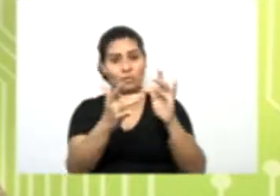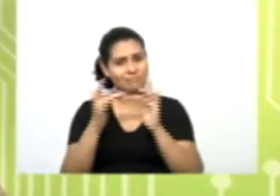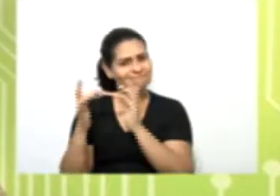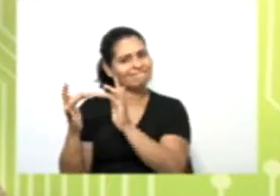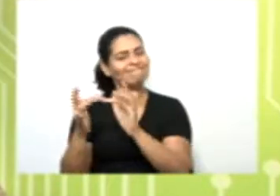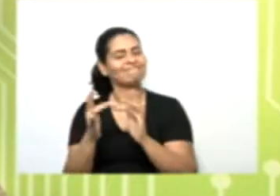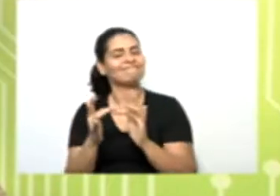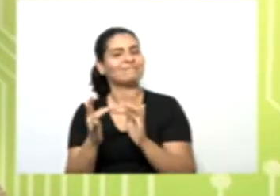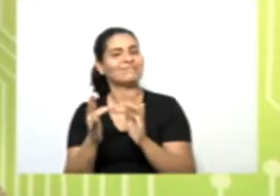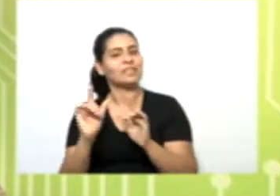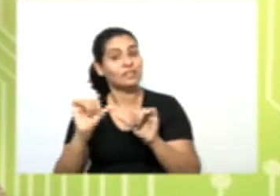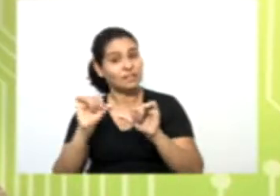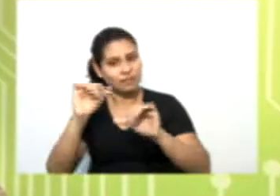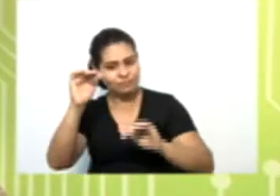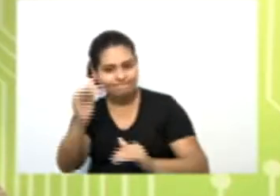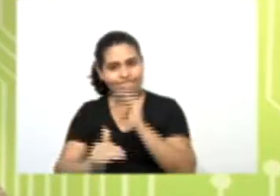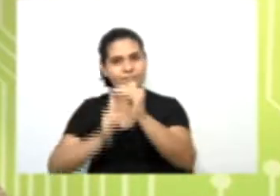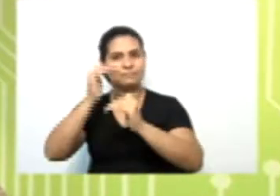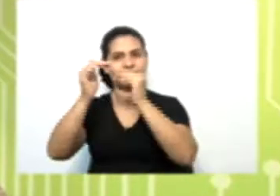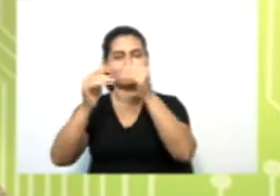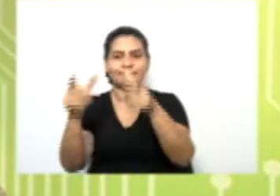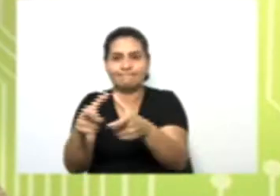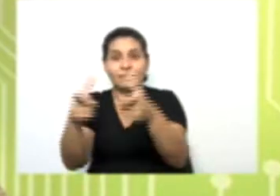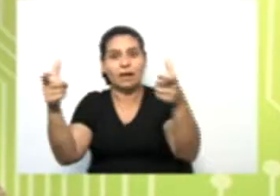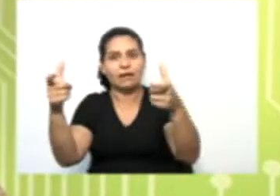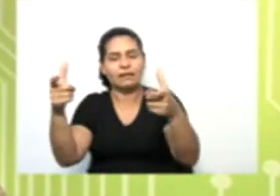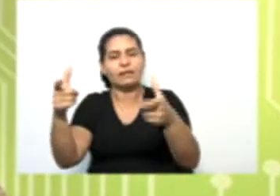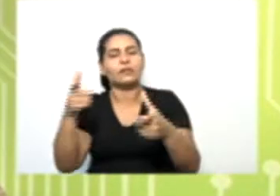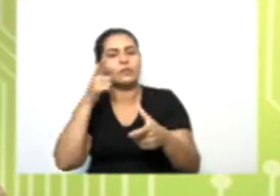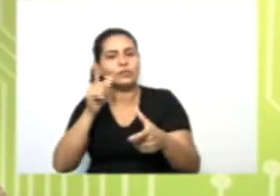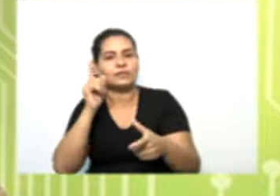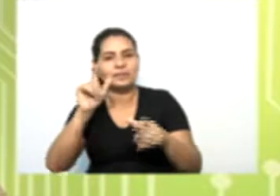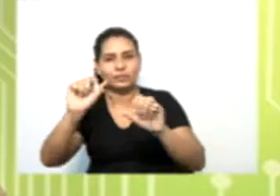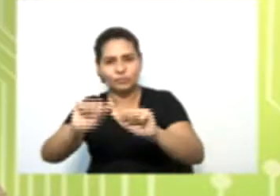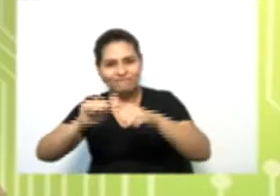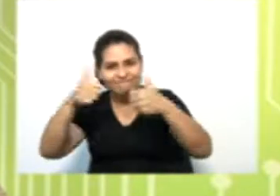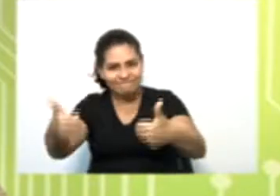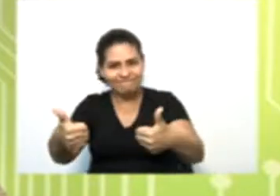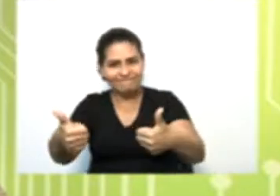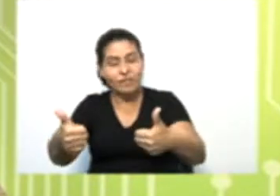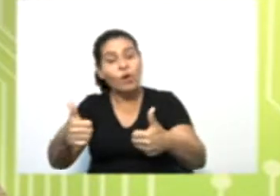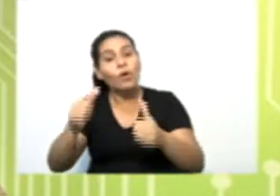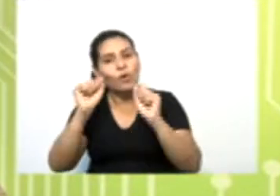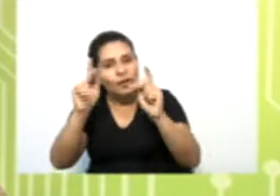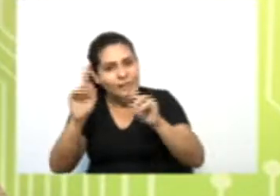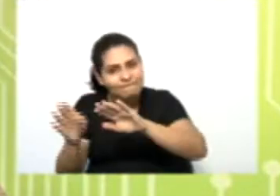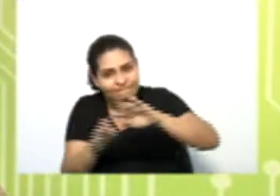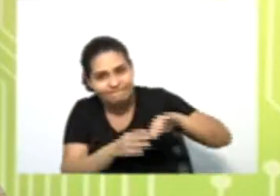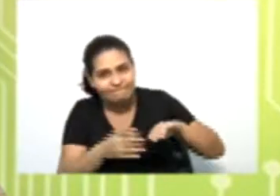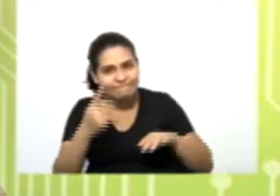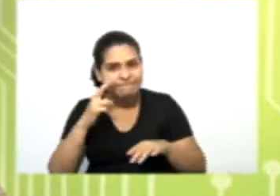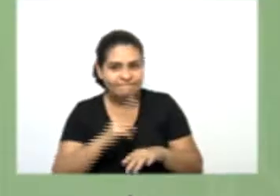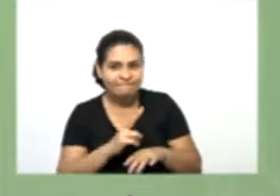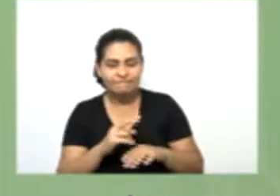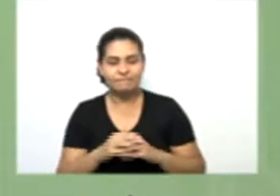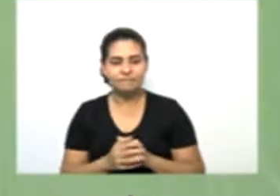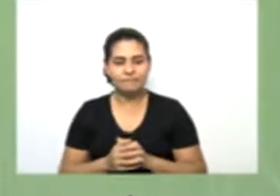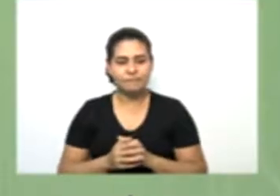para que seja de um alto desempenho, para que realmente tenham sucesso, tá certo? Vamos lá, acompanha comigo aí